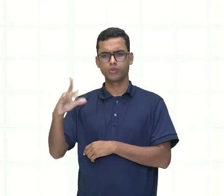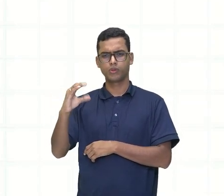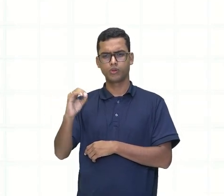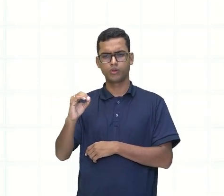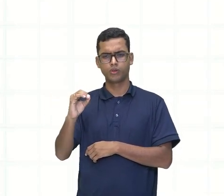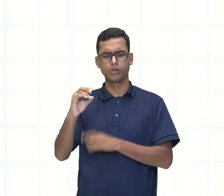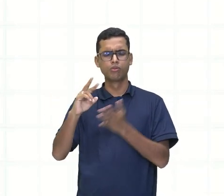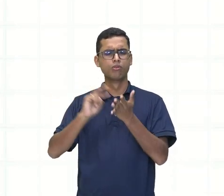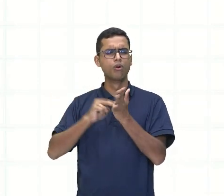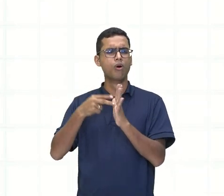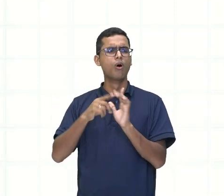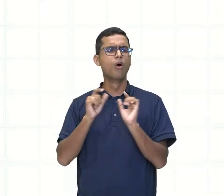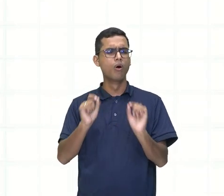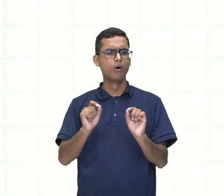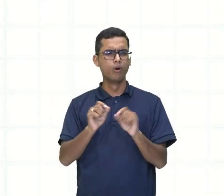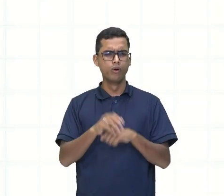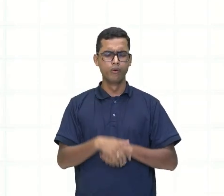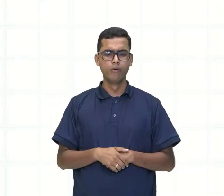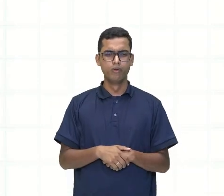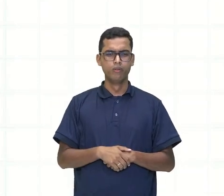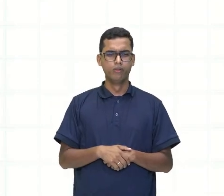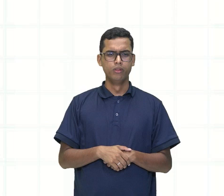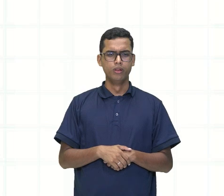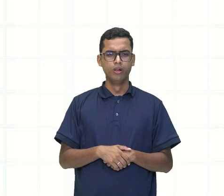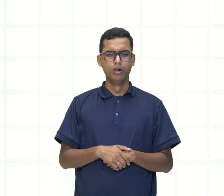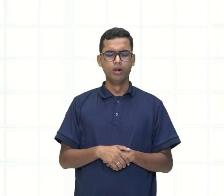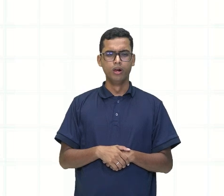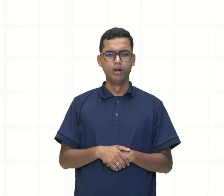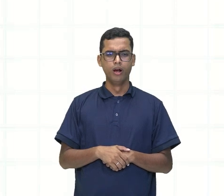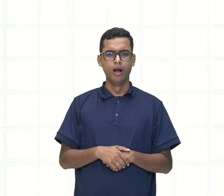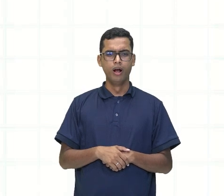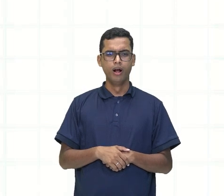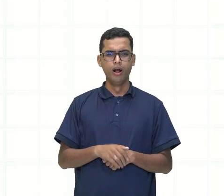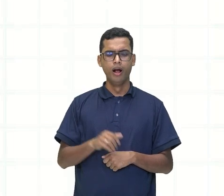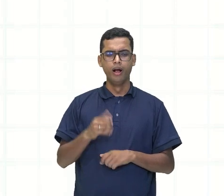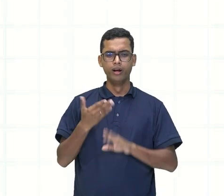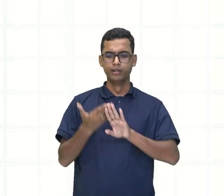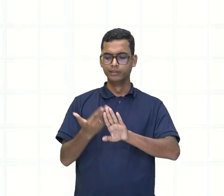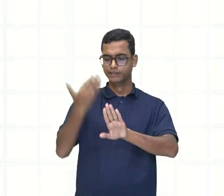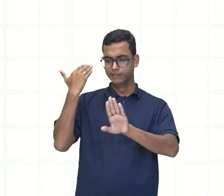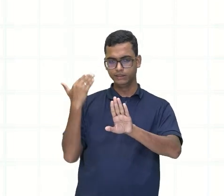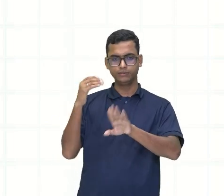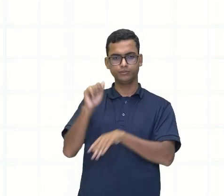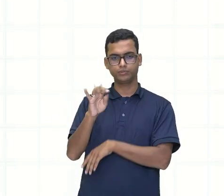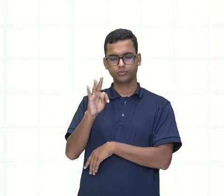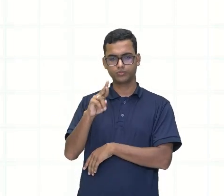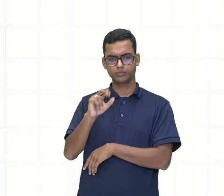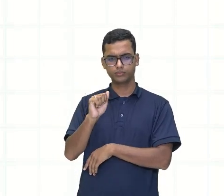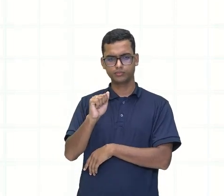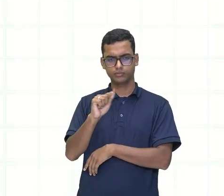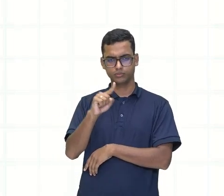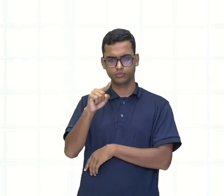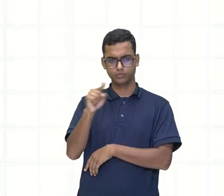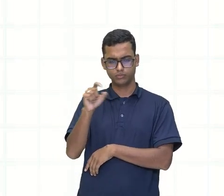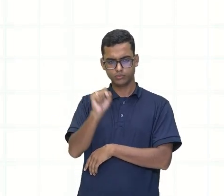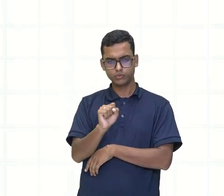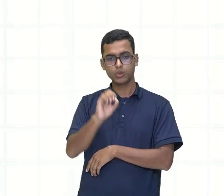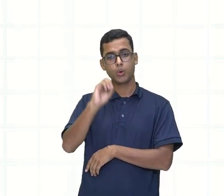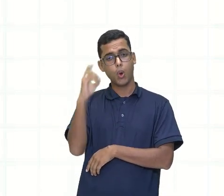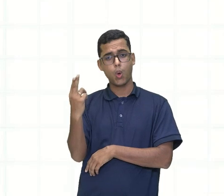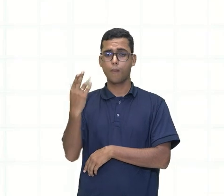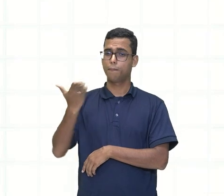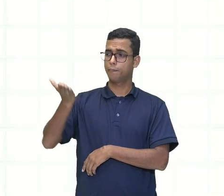Ago significa atrás ou passado. A frase diz o seguinte: My